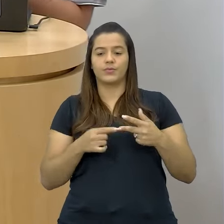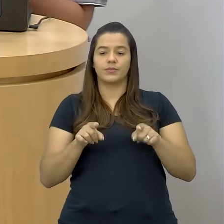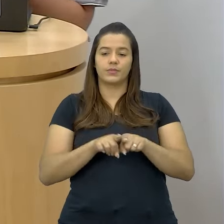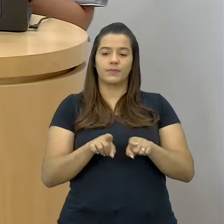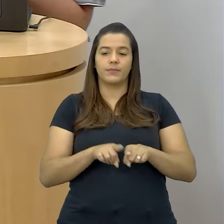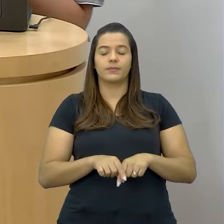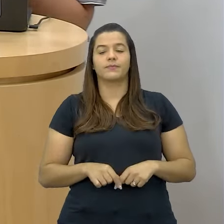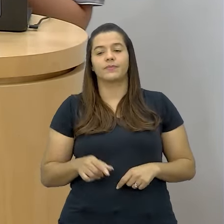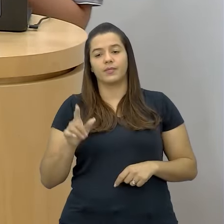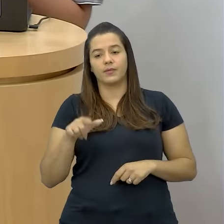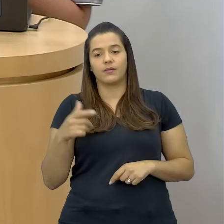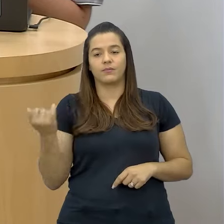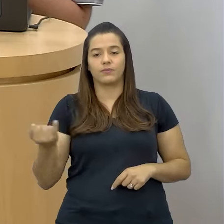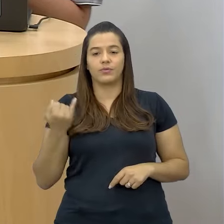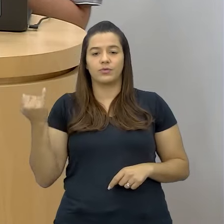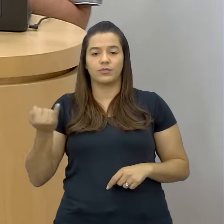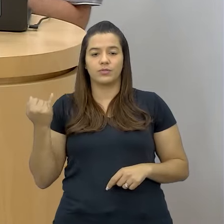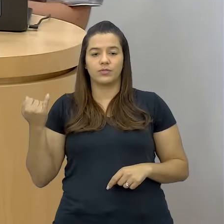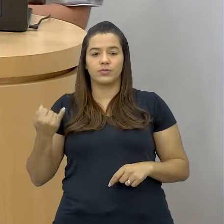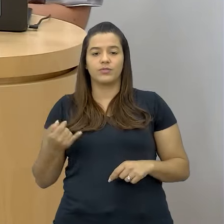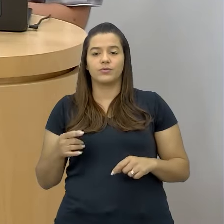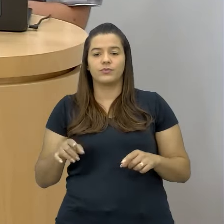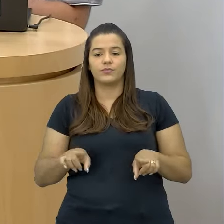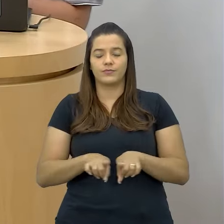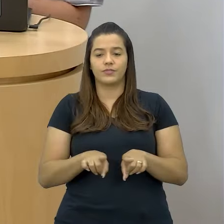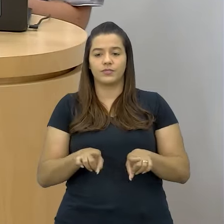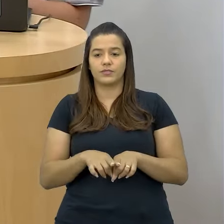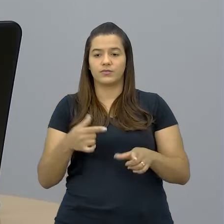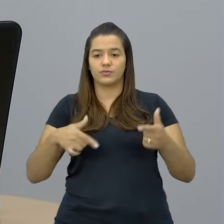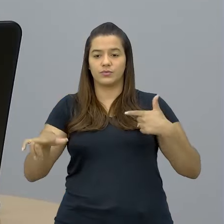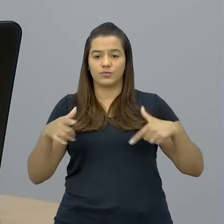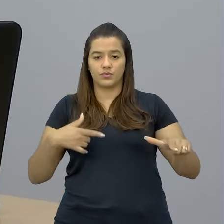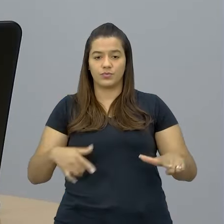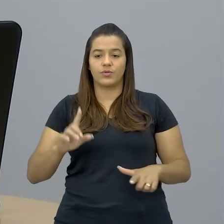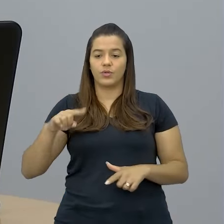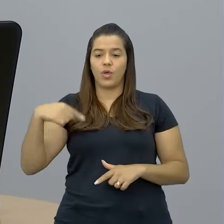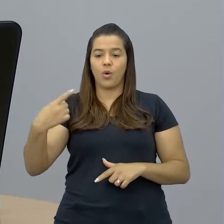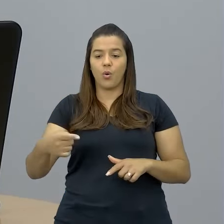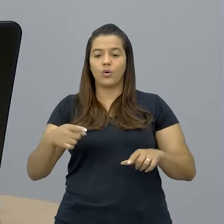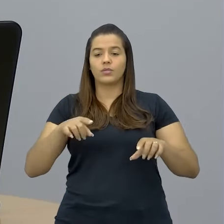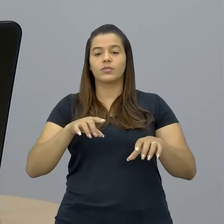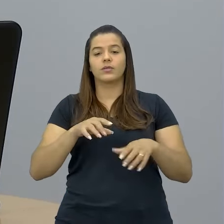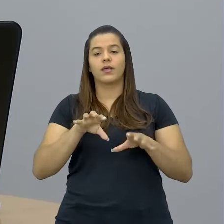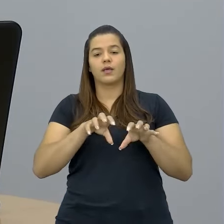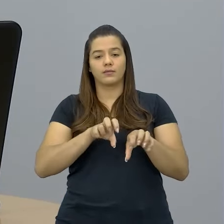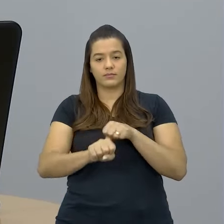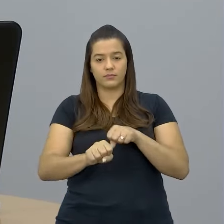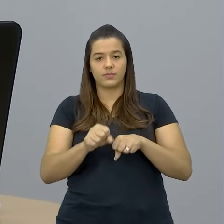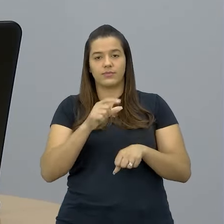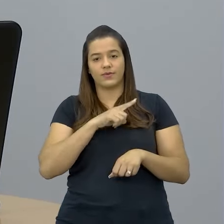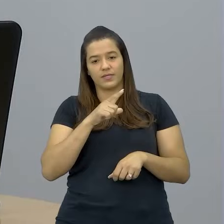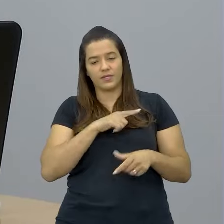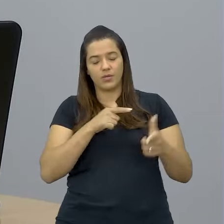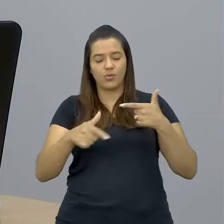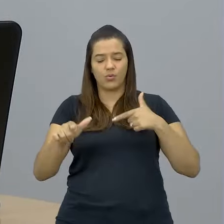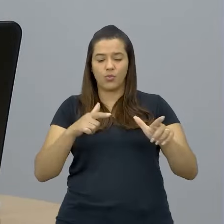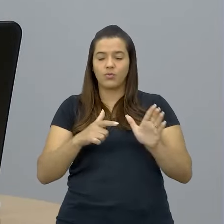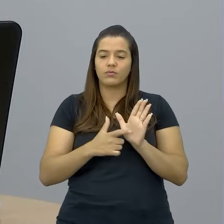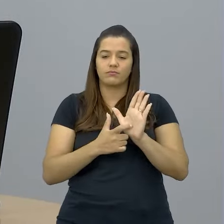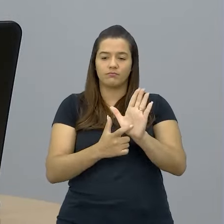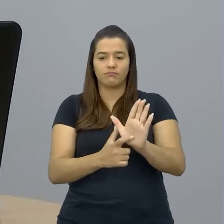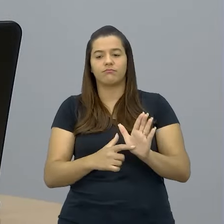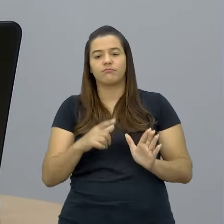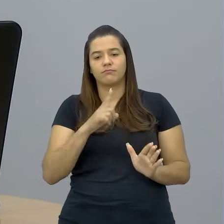Exatamente. Sim. Então é importante vocês fazerem esse elo com os outros também. No próximo ATPC nós vamos fazer outras associações. Não vai ser mais